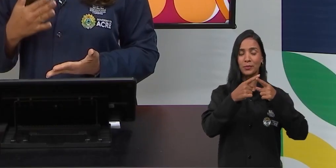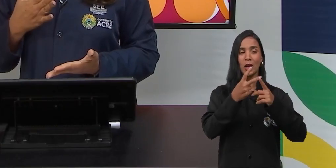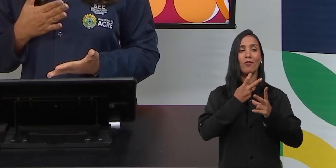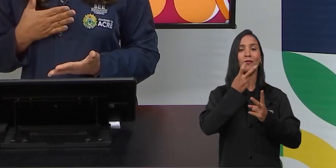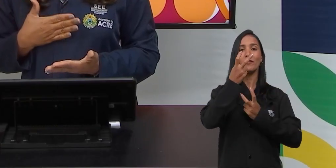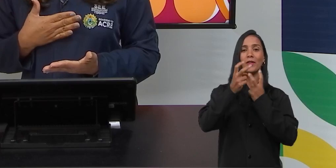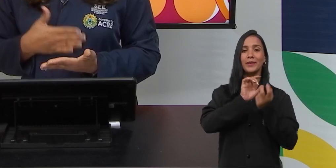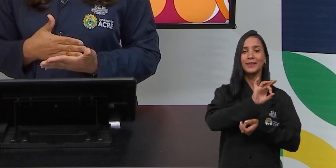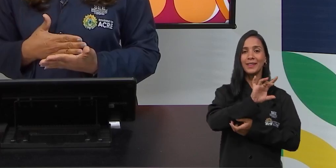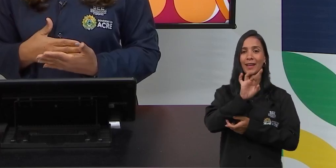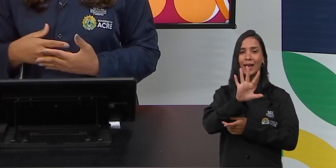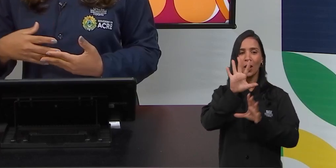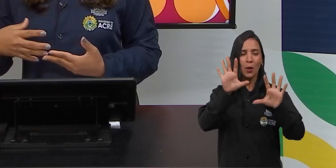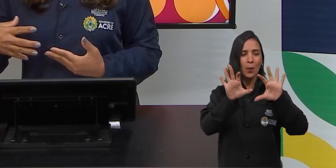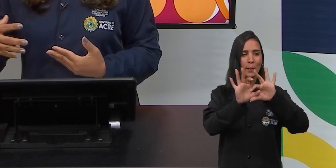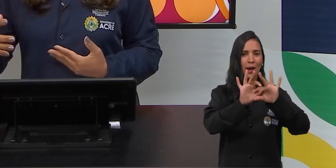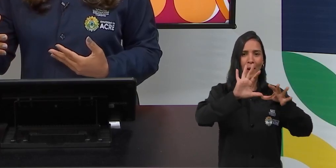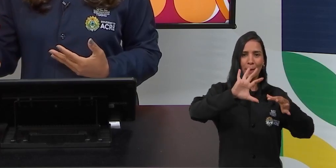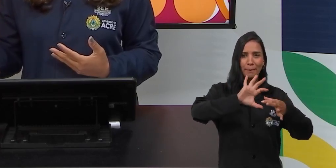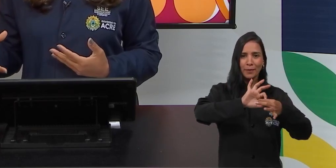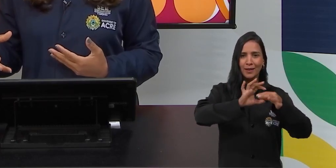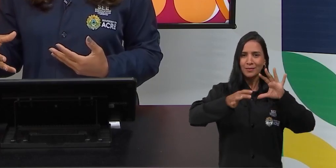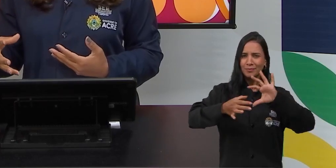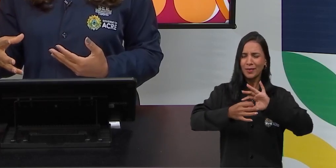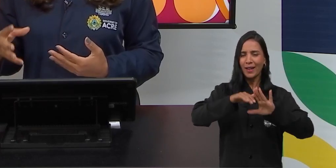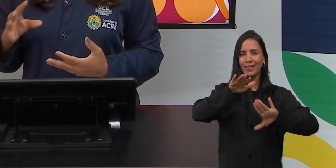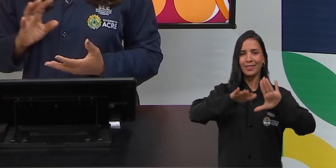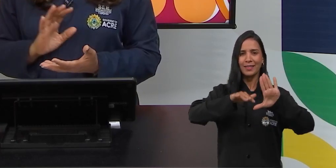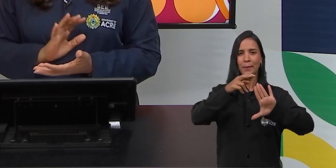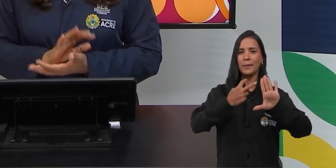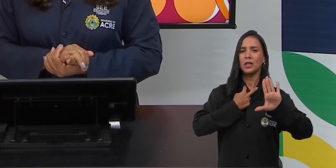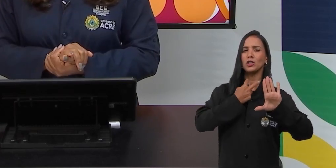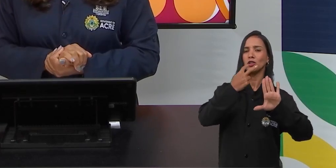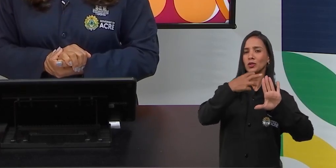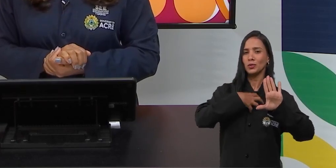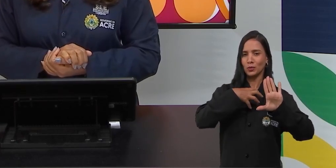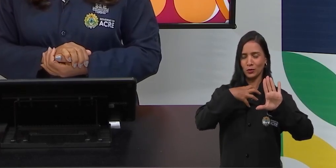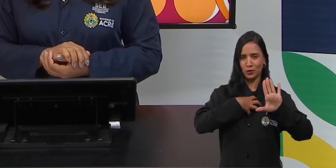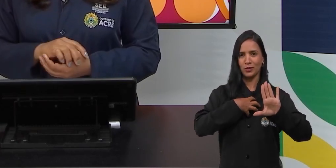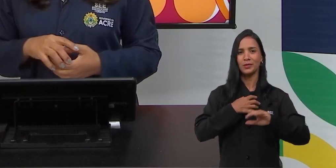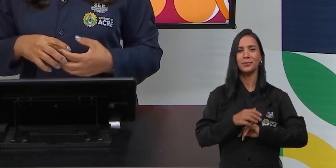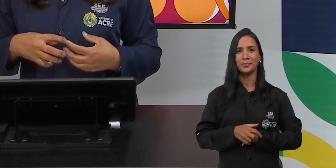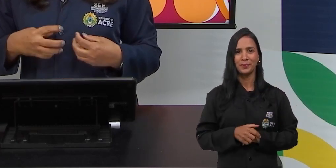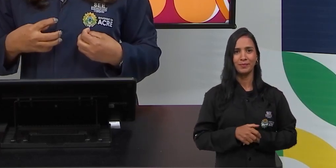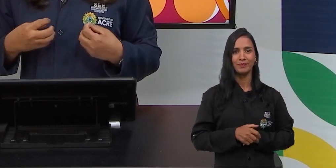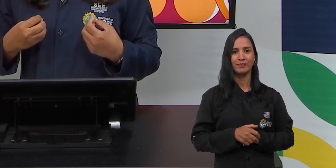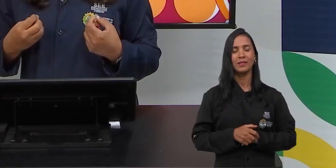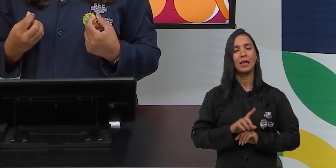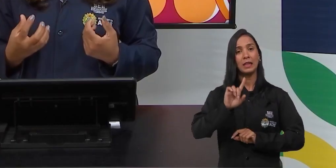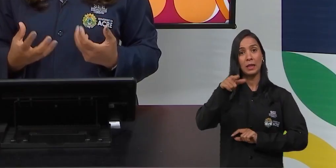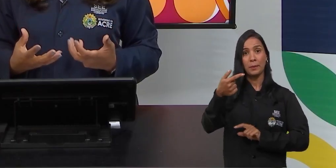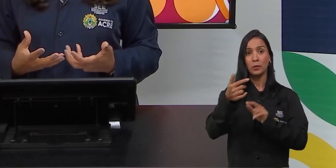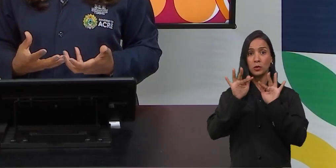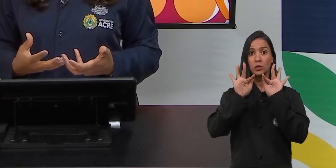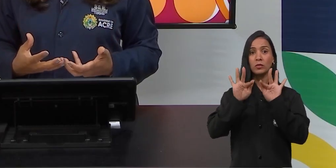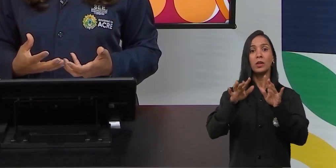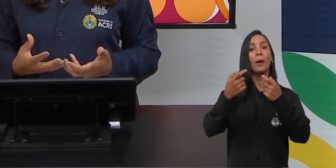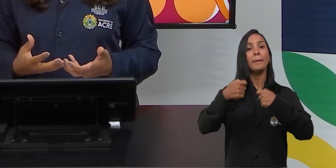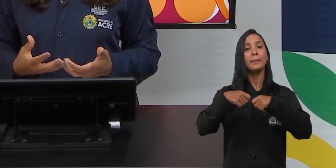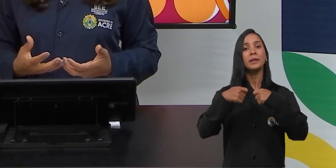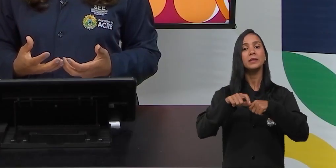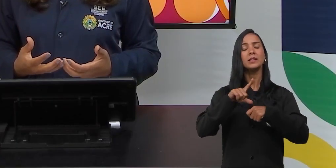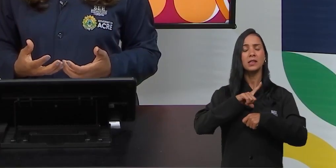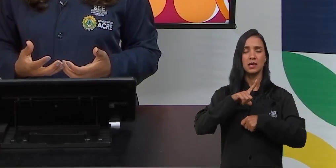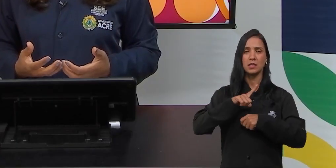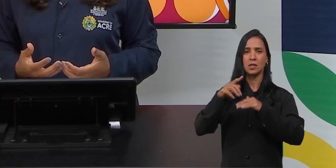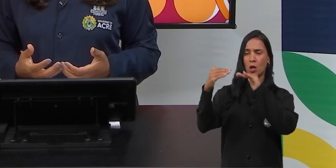encaixam dependendo do seu tom, né? E ao final precisa transmitir essa